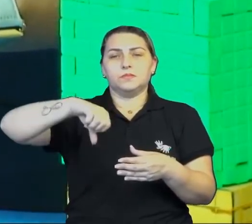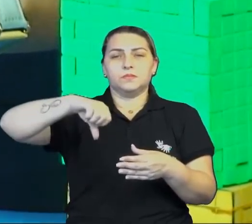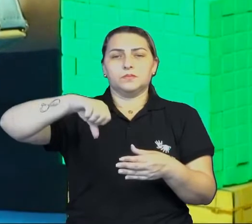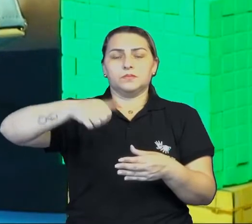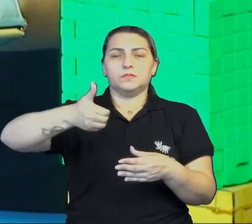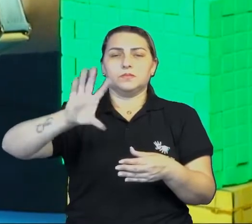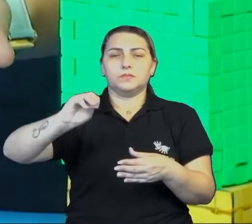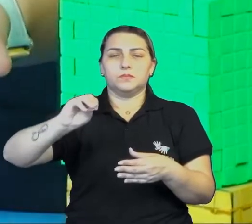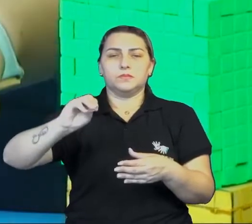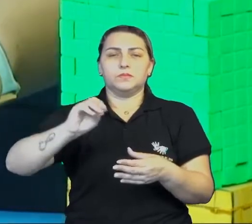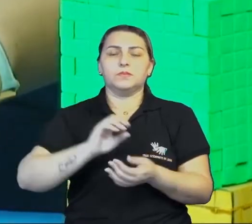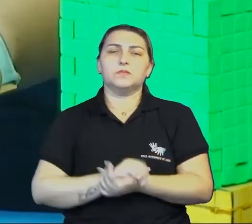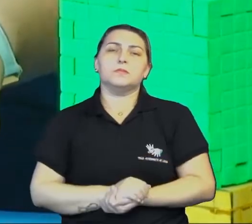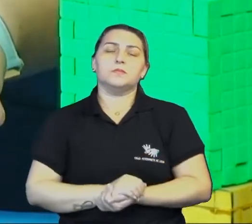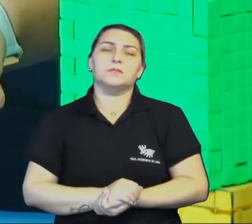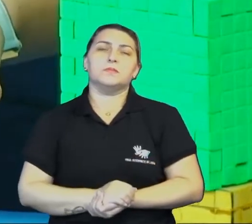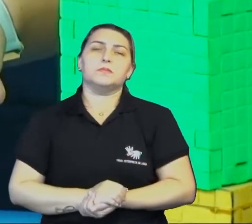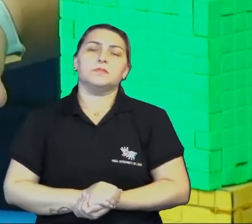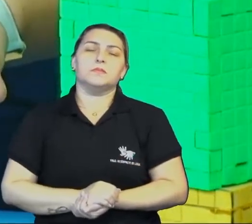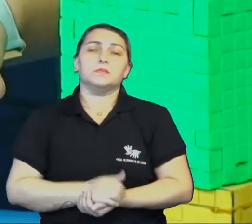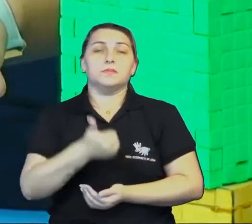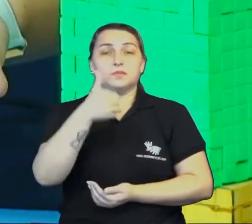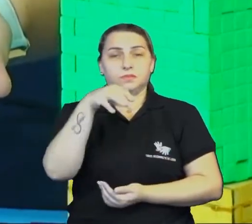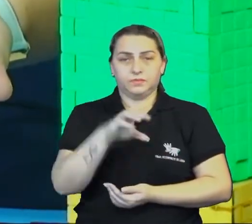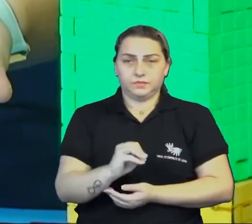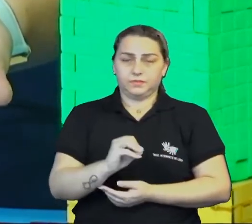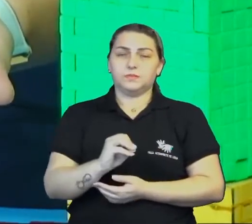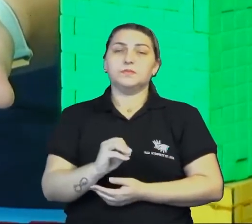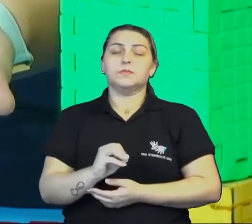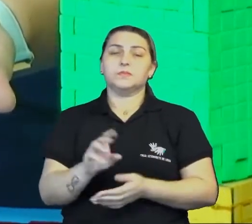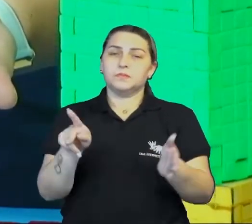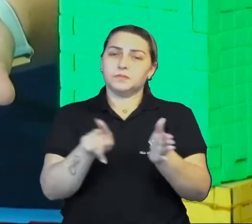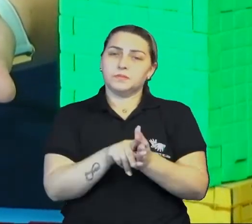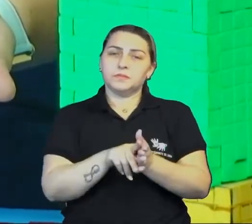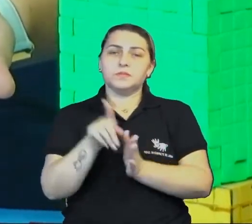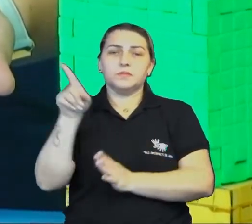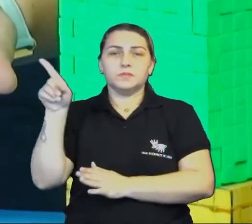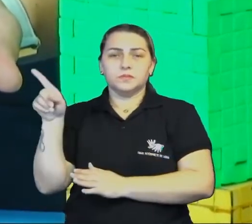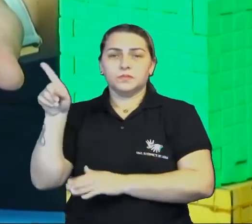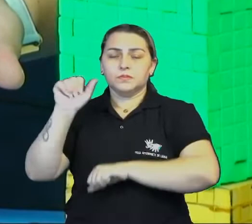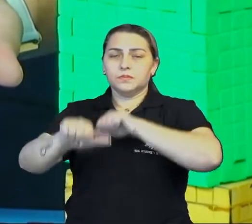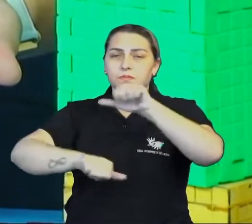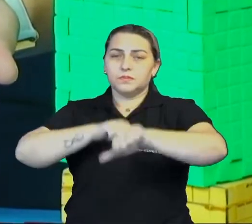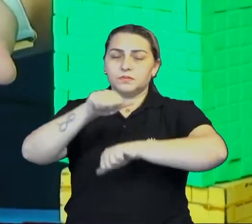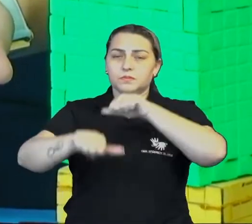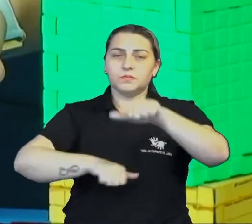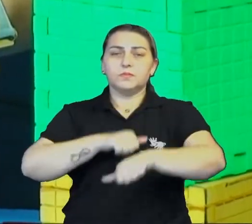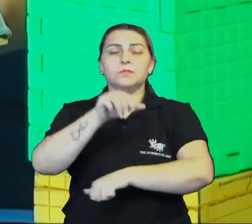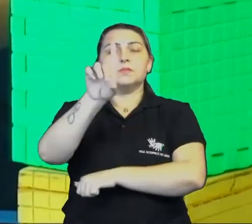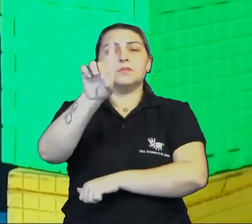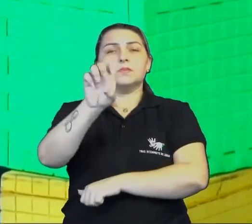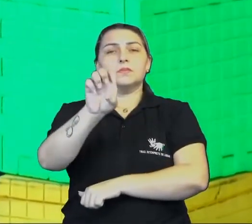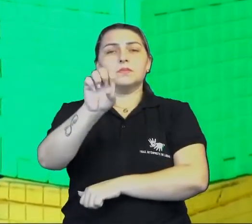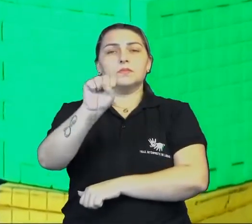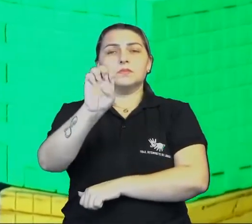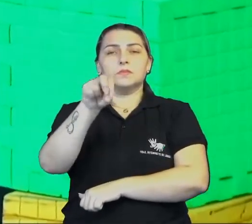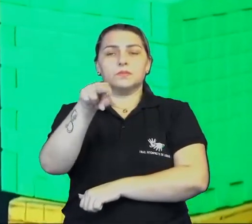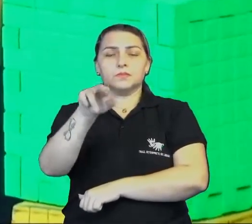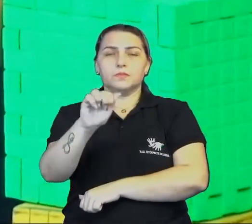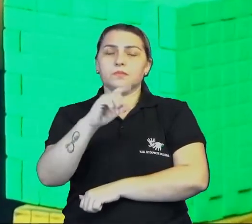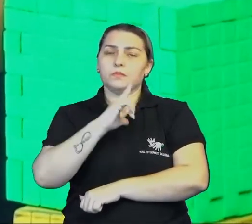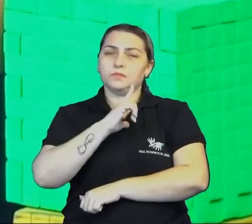8, 9, 10. Quando eu tenho 10 cubinhos desses, eu transformo em uma dezena, que